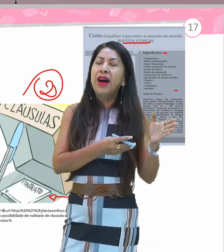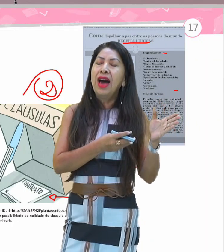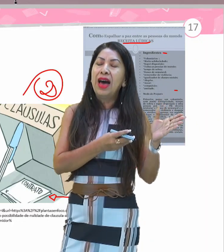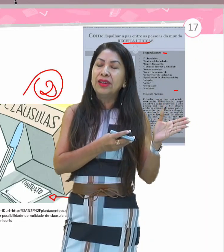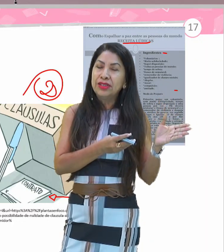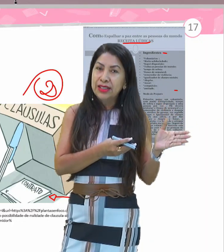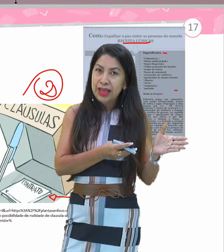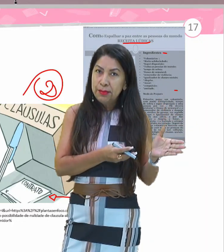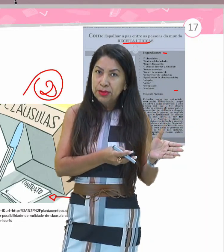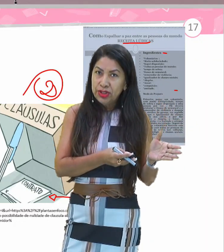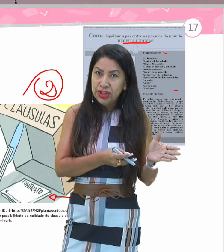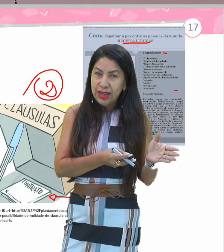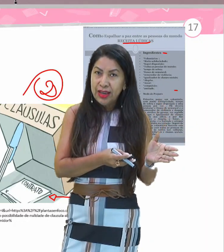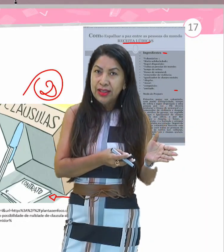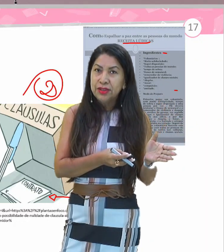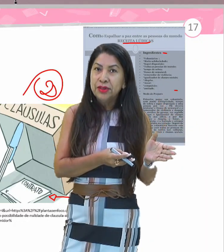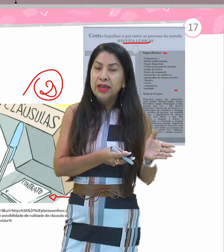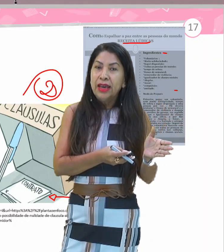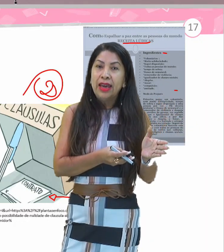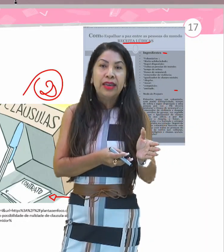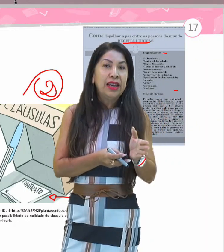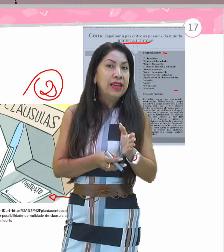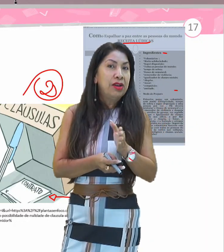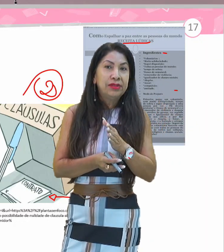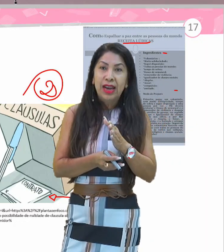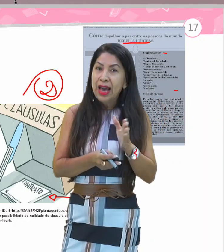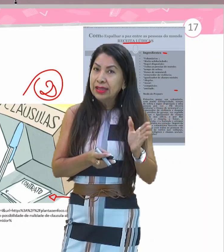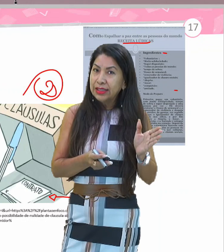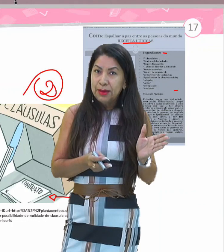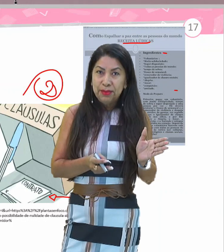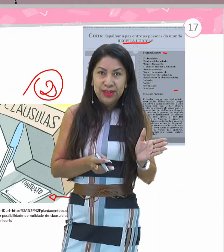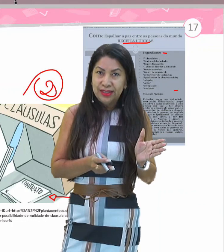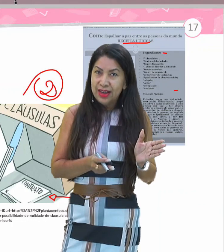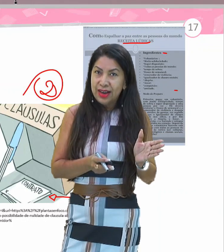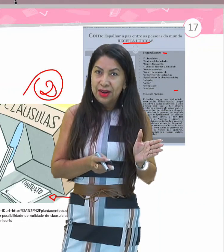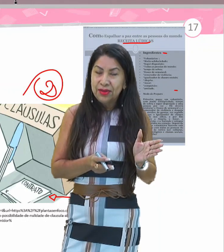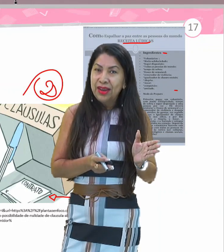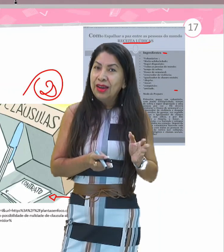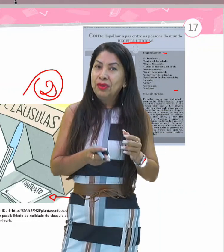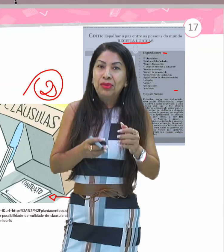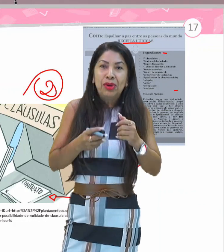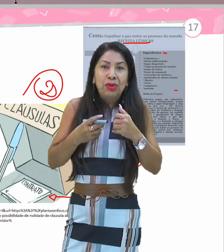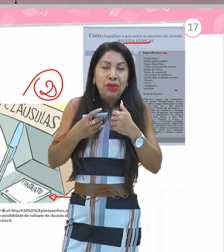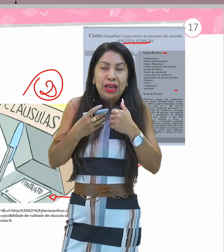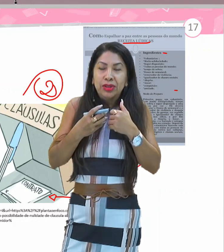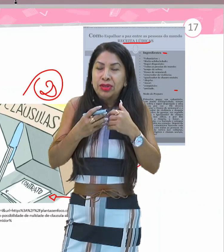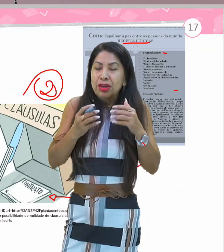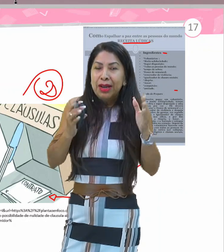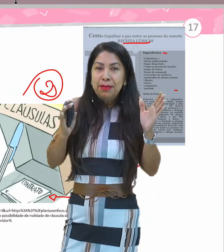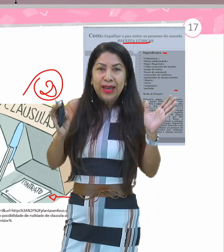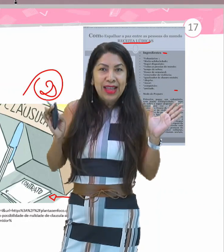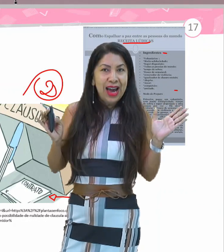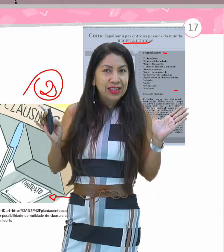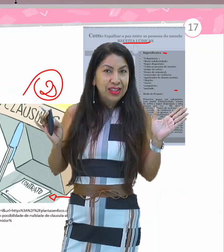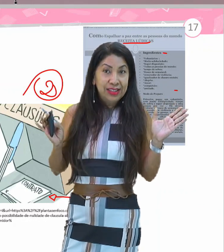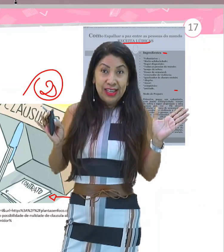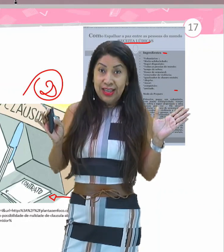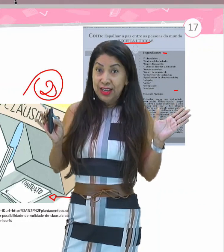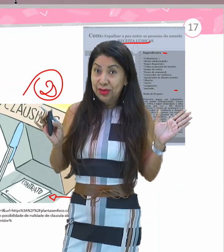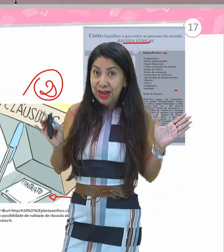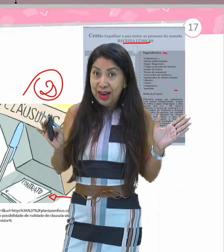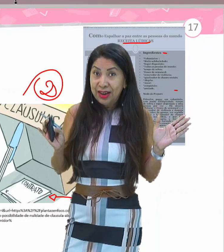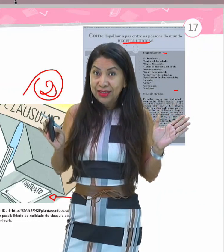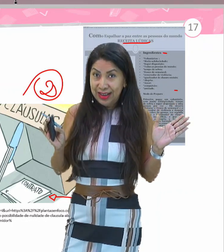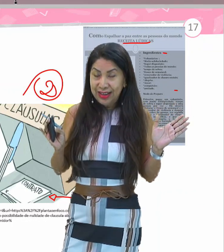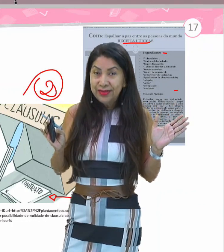com vários exemplos de gênero, em que ele não traz essa punição, o leitor tem uma liberdade de